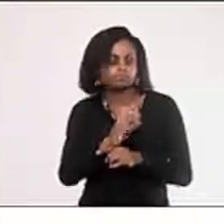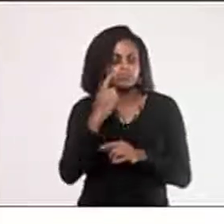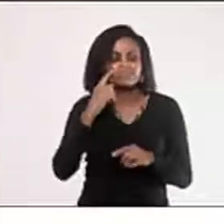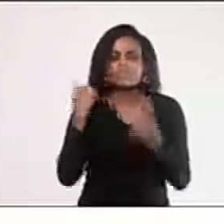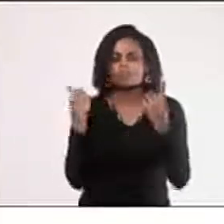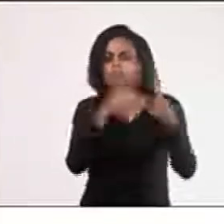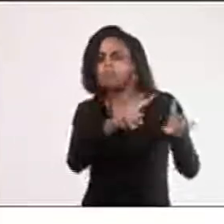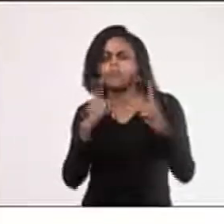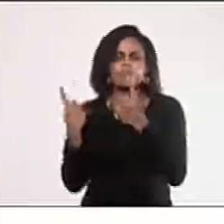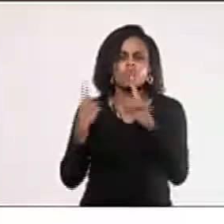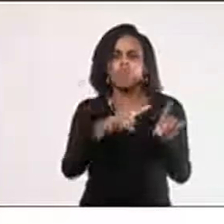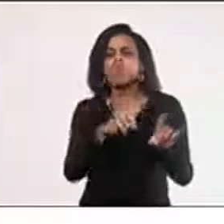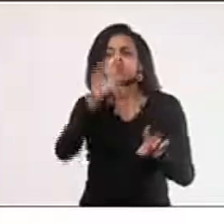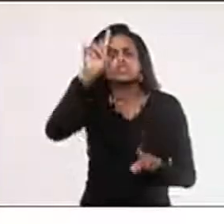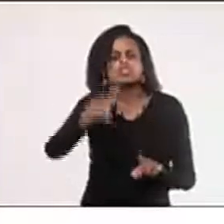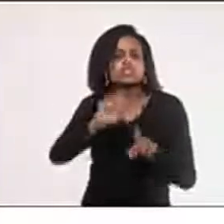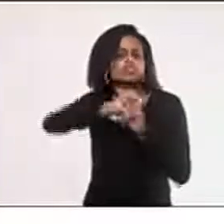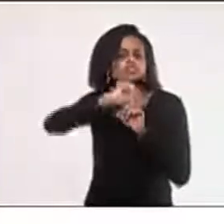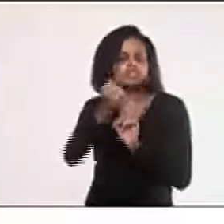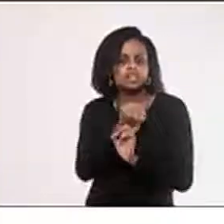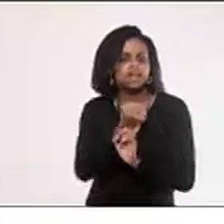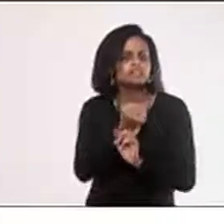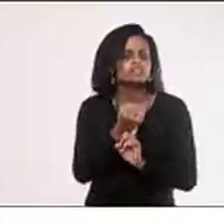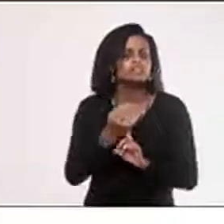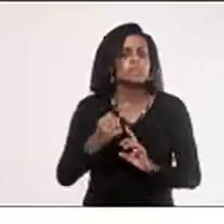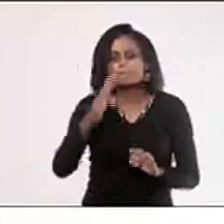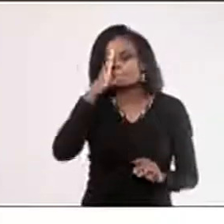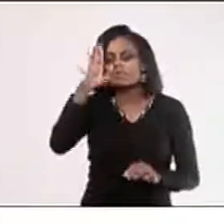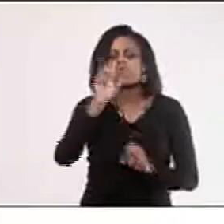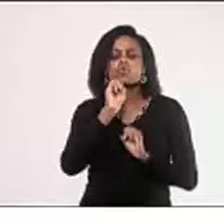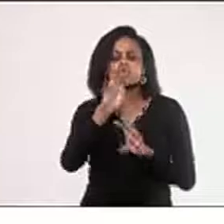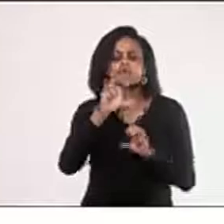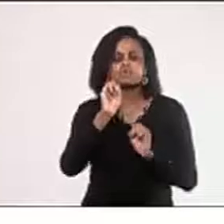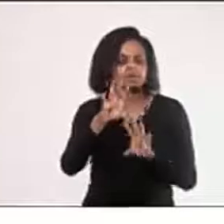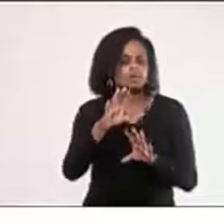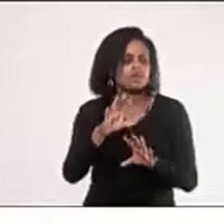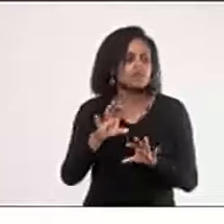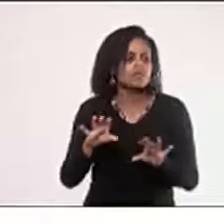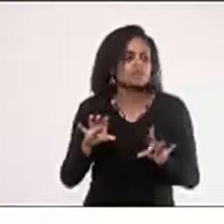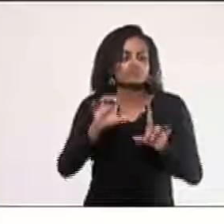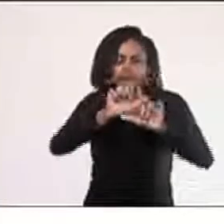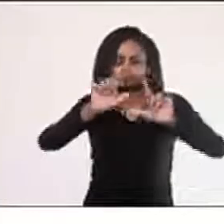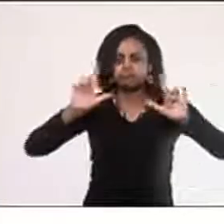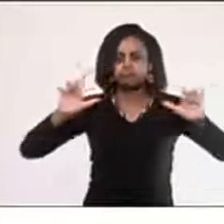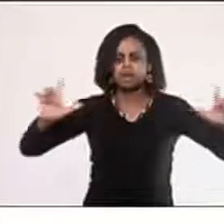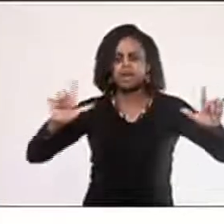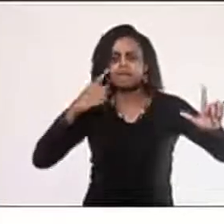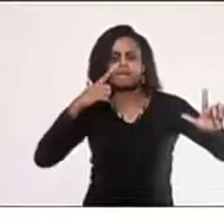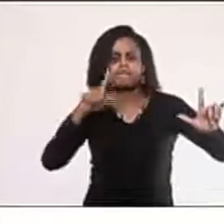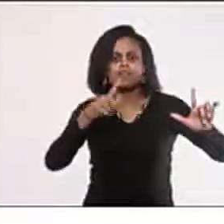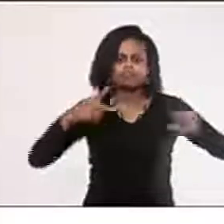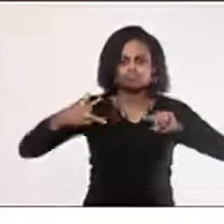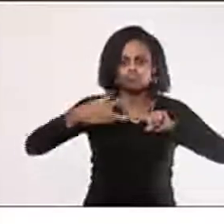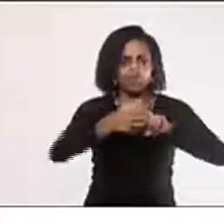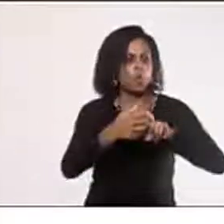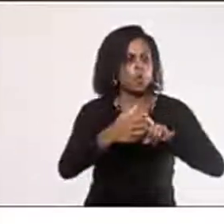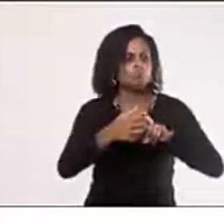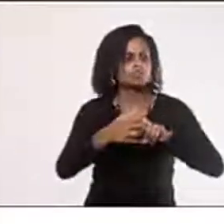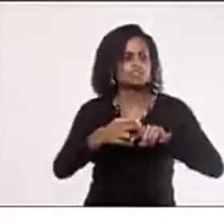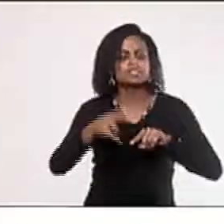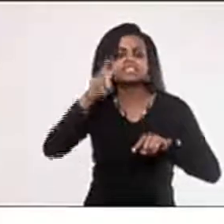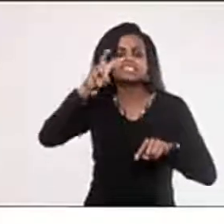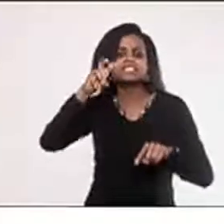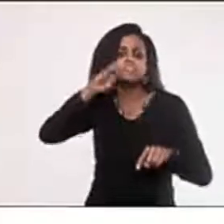aos direitos sociais, em especial da educação, num cenário onde se corta